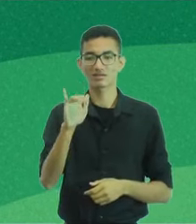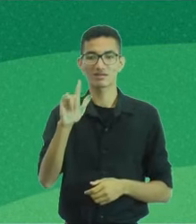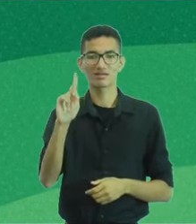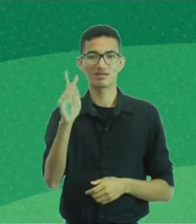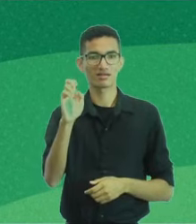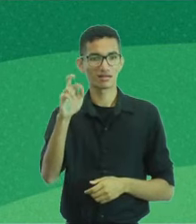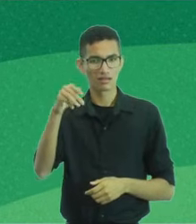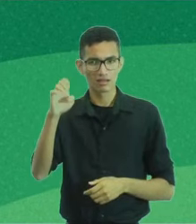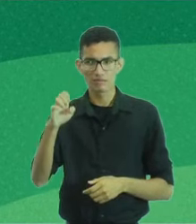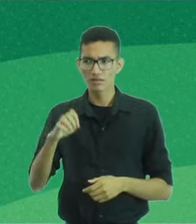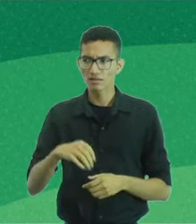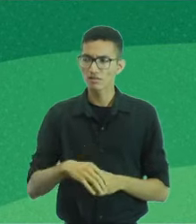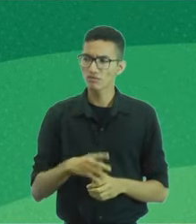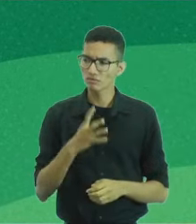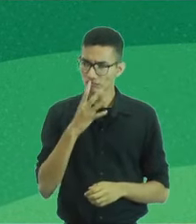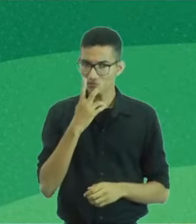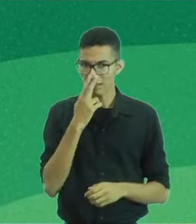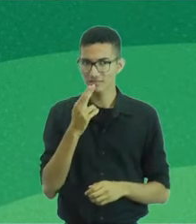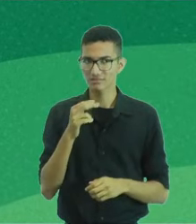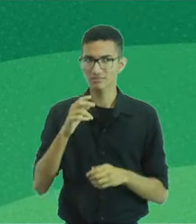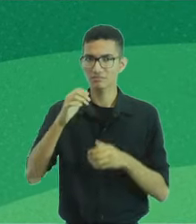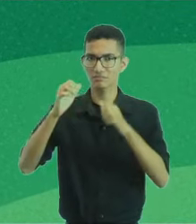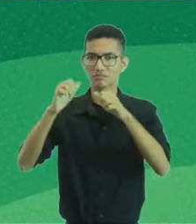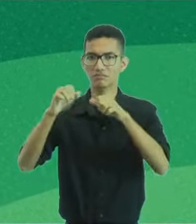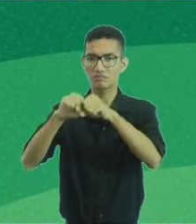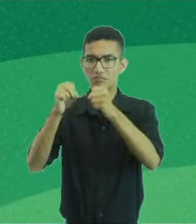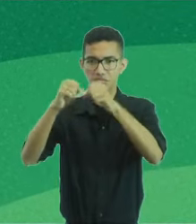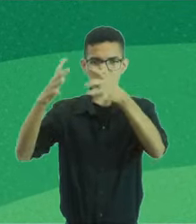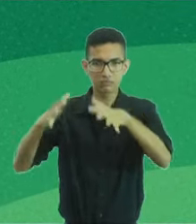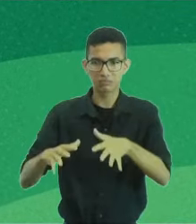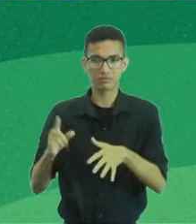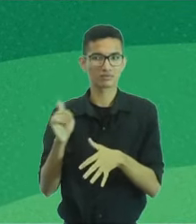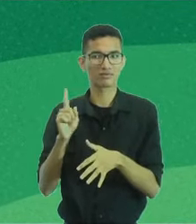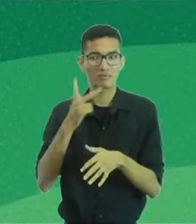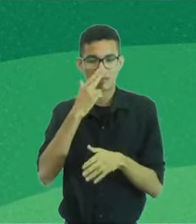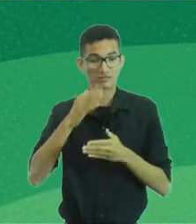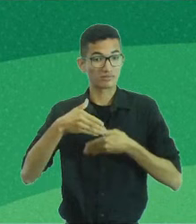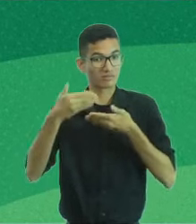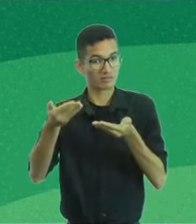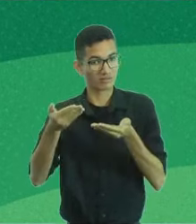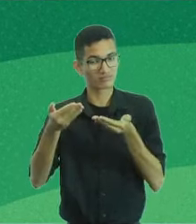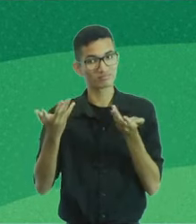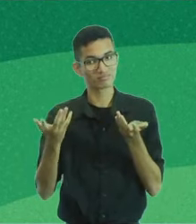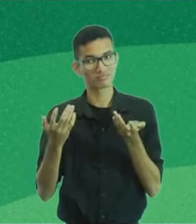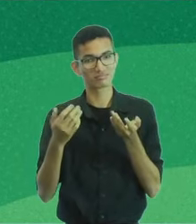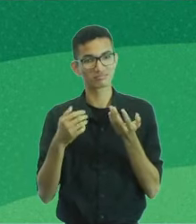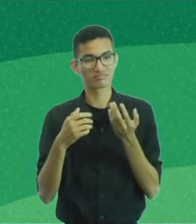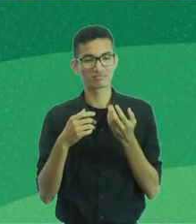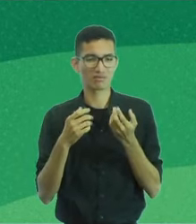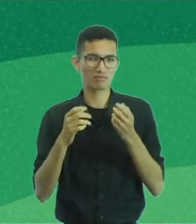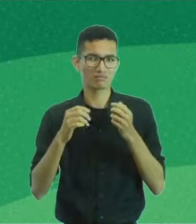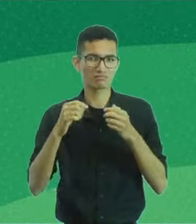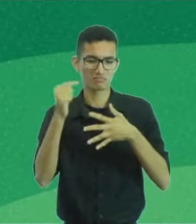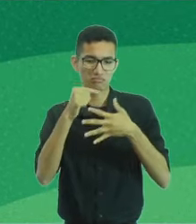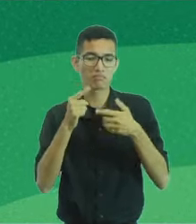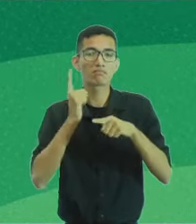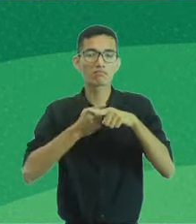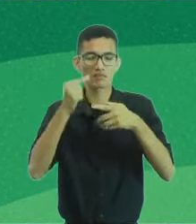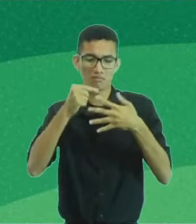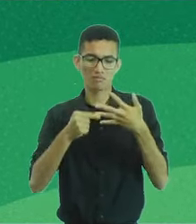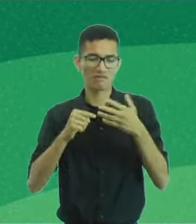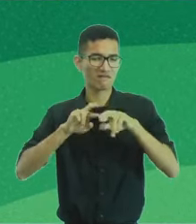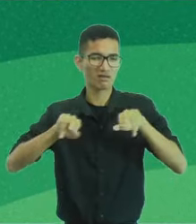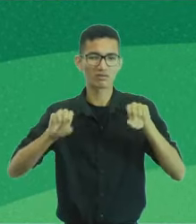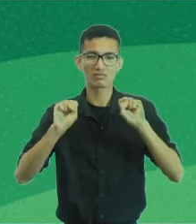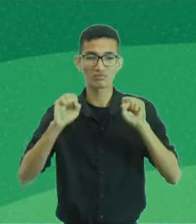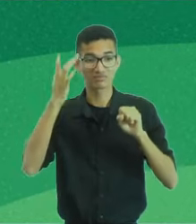acho que não é esse o problema então acho que me chamaram mesmo por algum motivo que talvez poderia ser válido não sei quem sabe